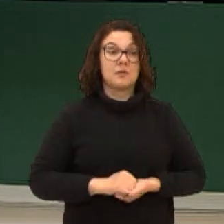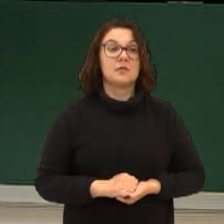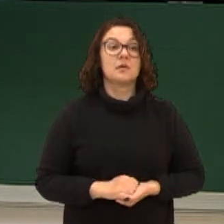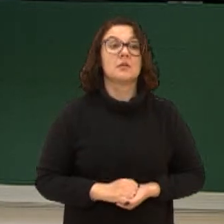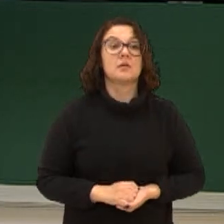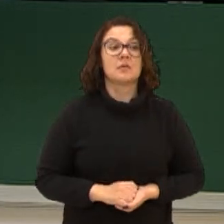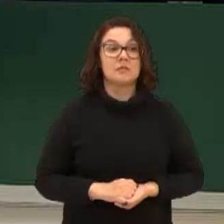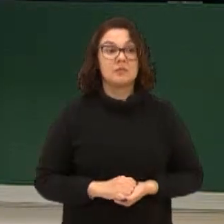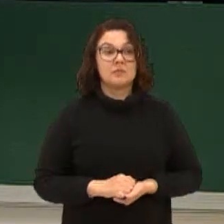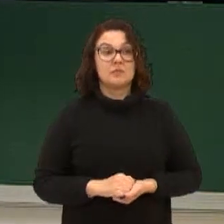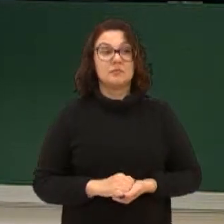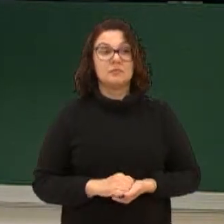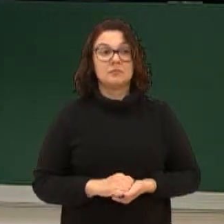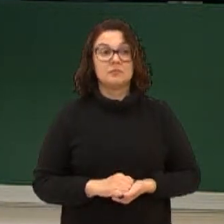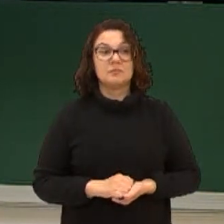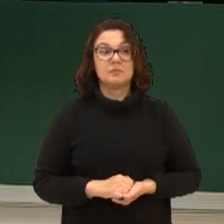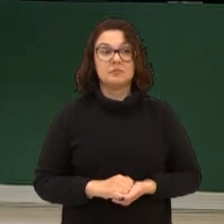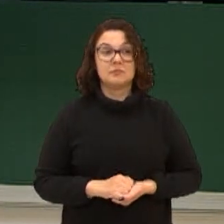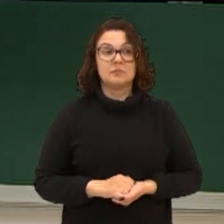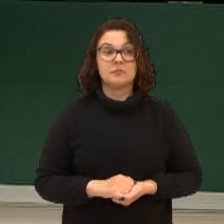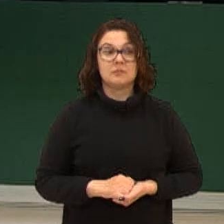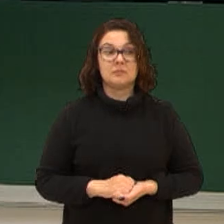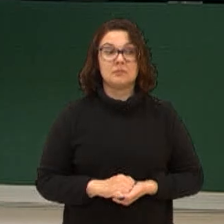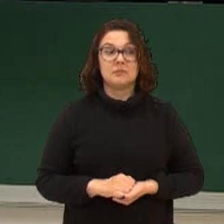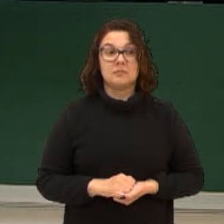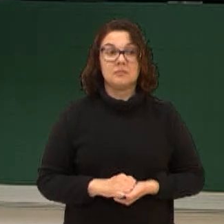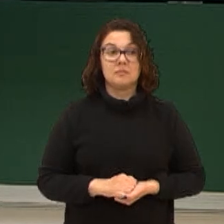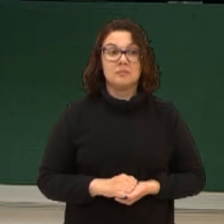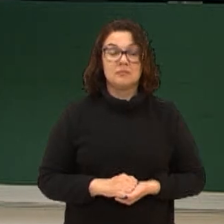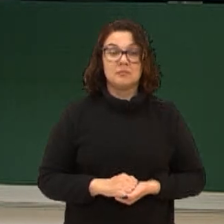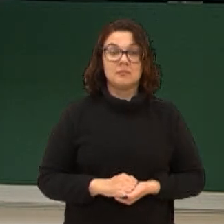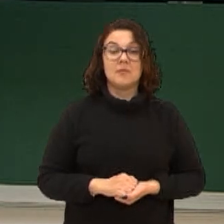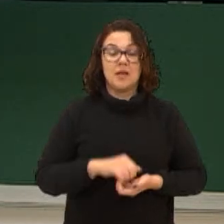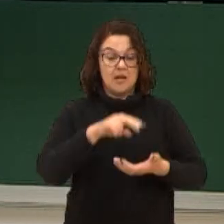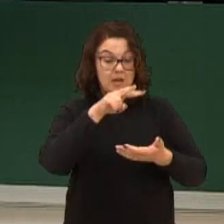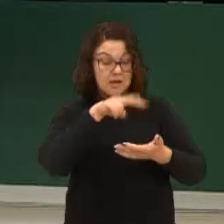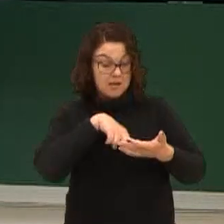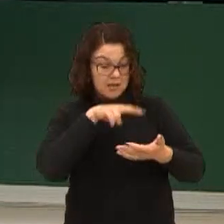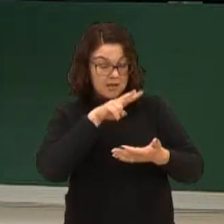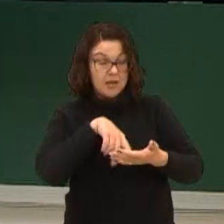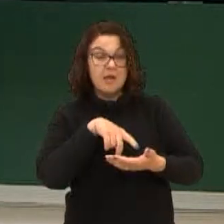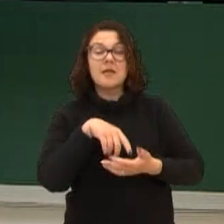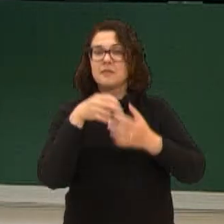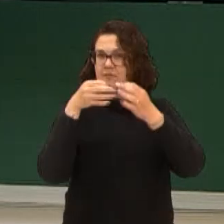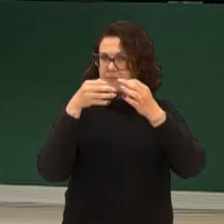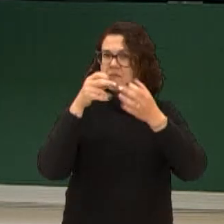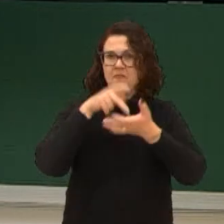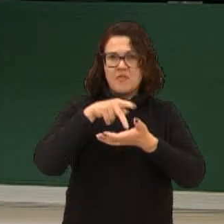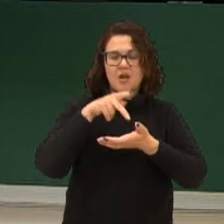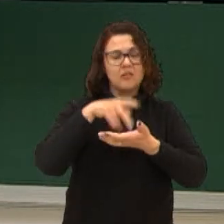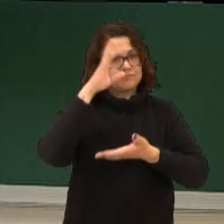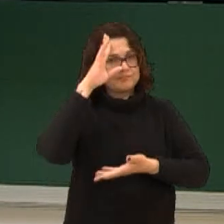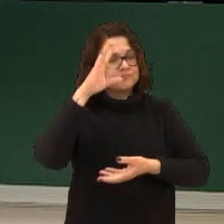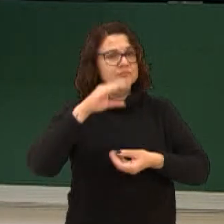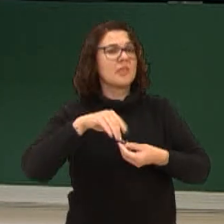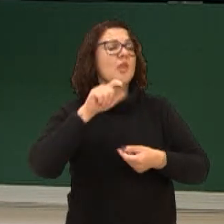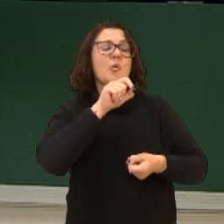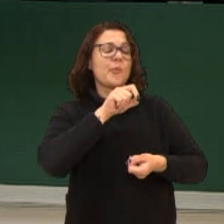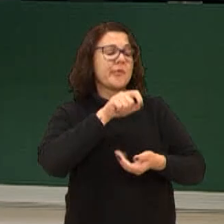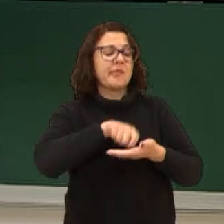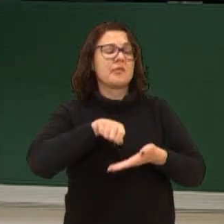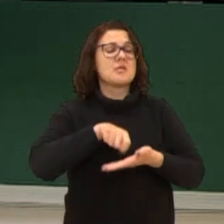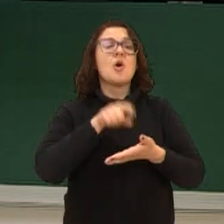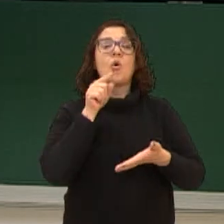ler e escrever. Então, ler e realmente entender o que está escrito, né?